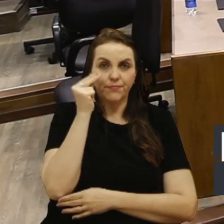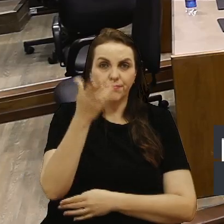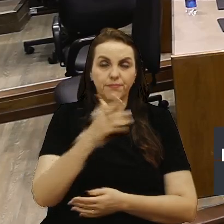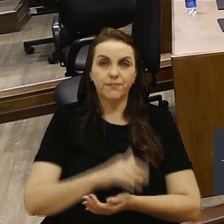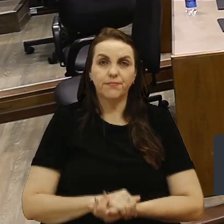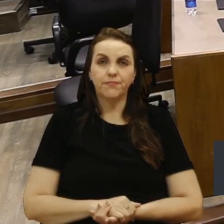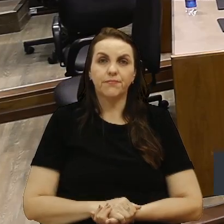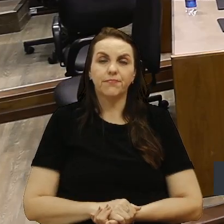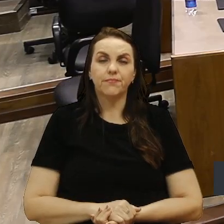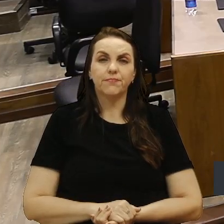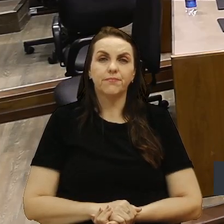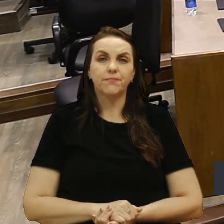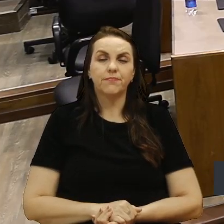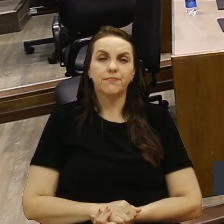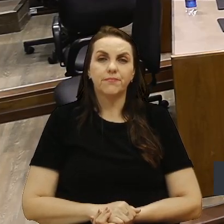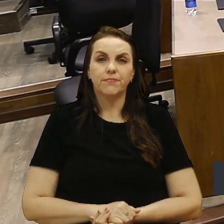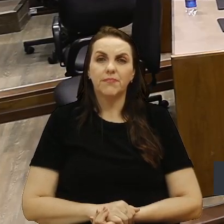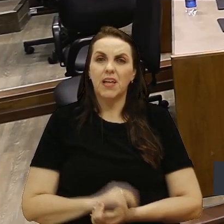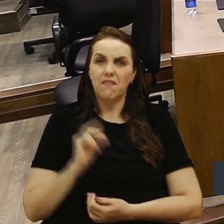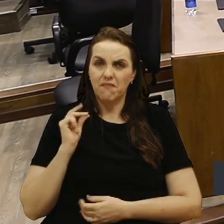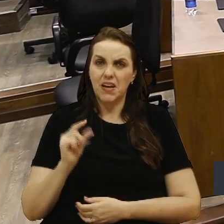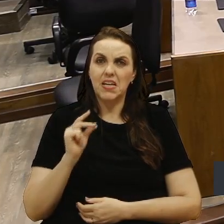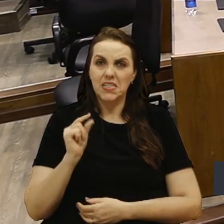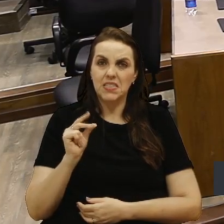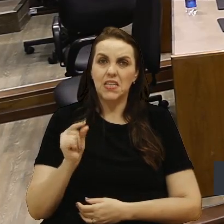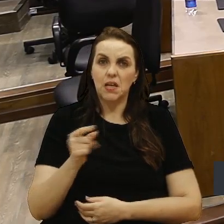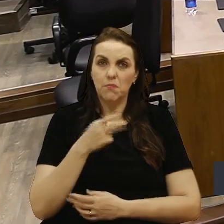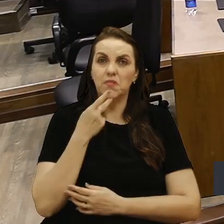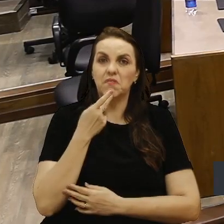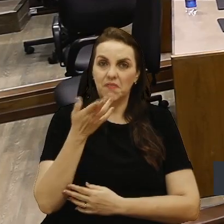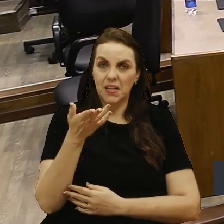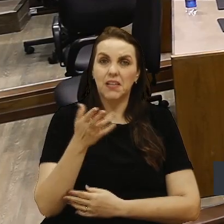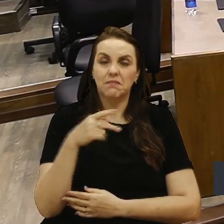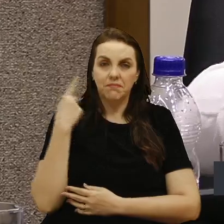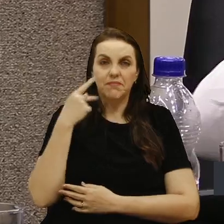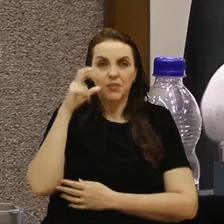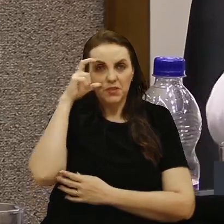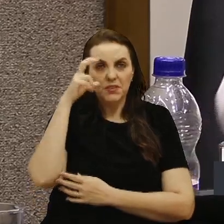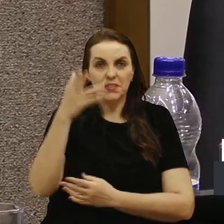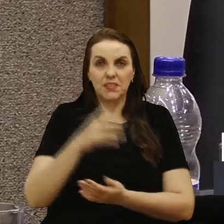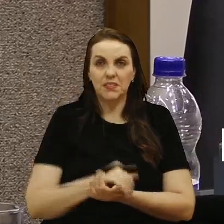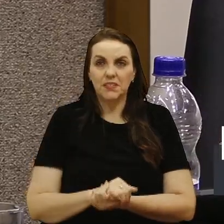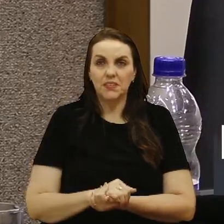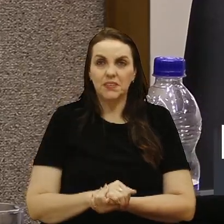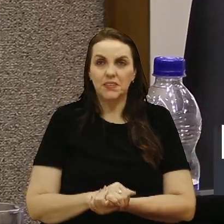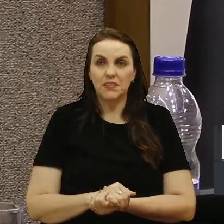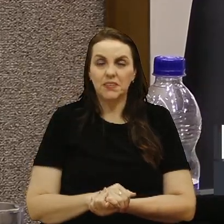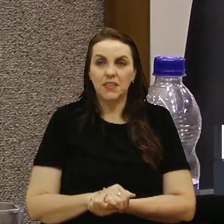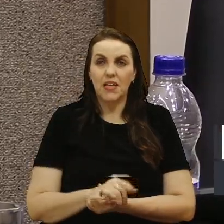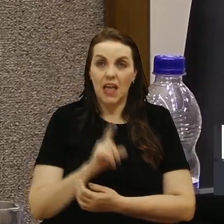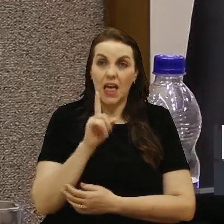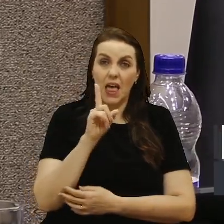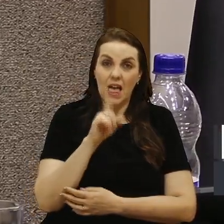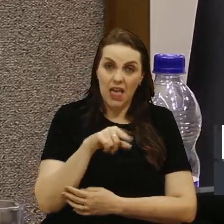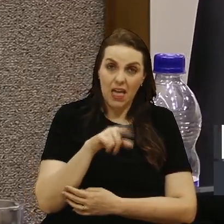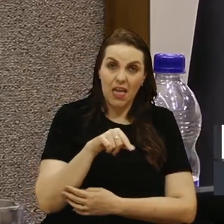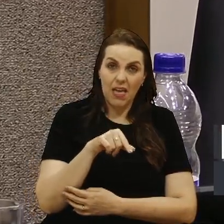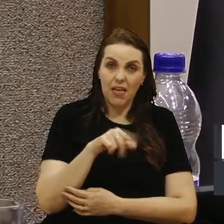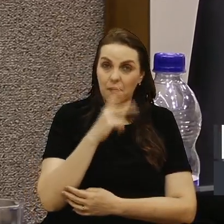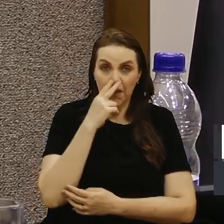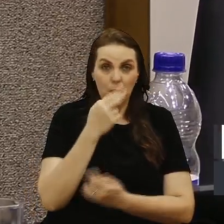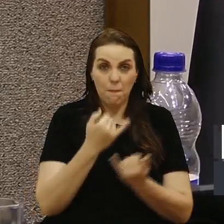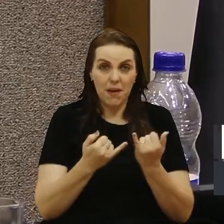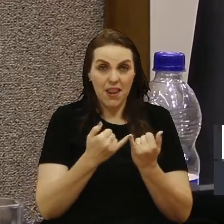parte, vereador, também. Faz tempo que eu não recito esse, vereadora Sandra. Um é, mas não parece, outro parece, porém não